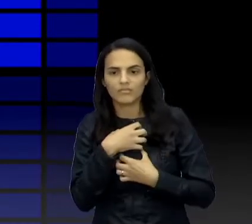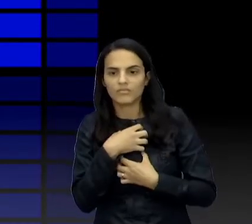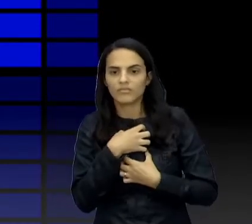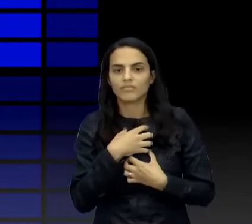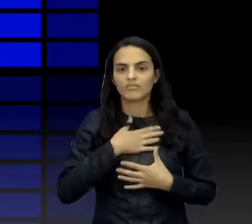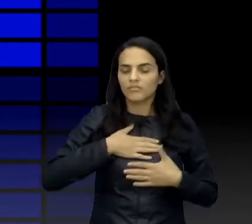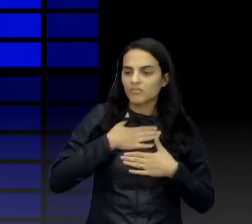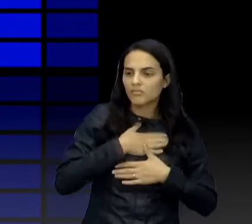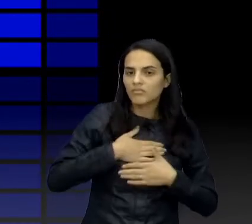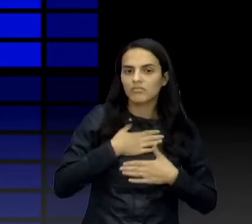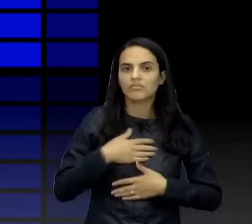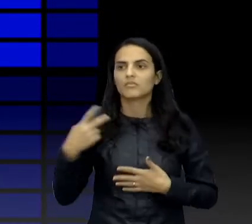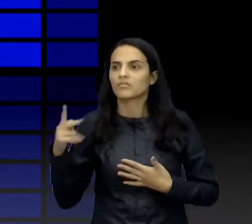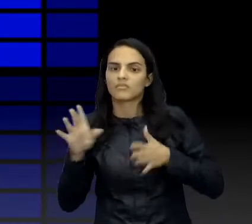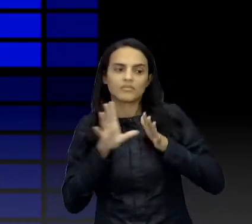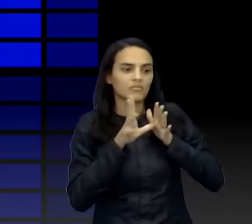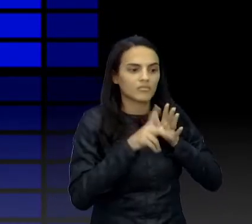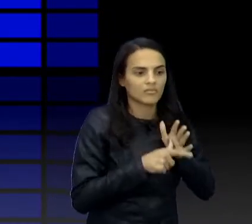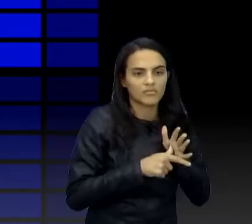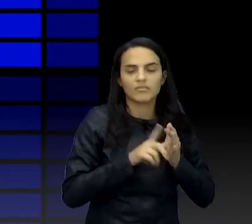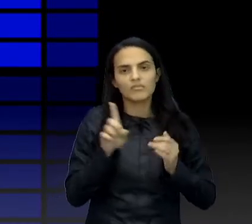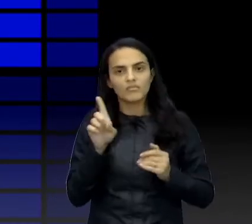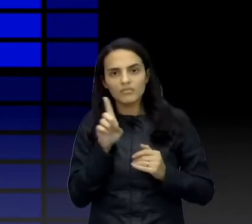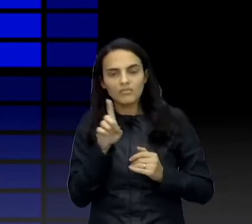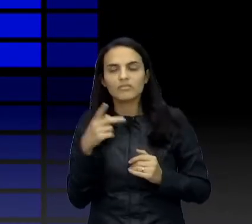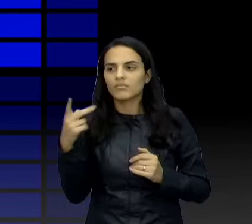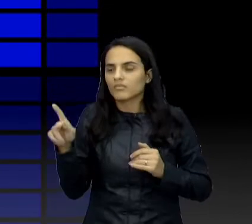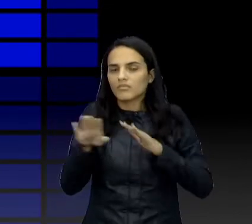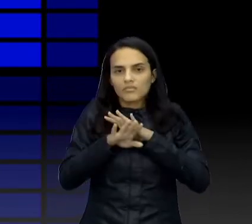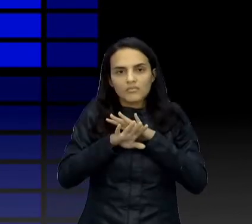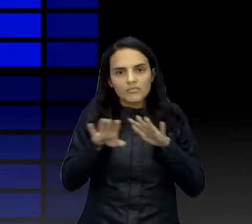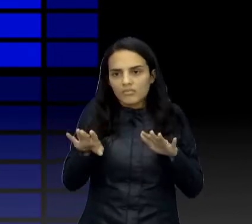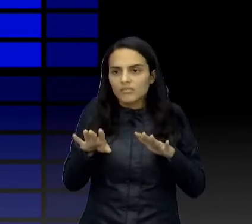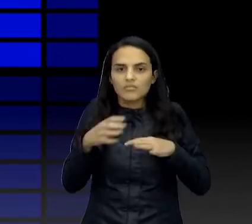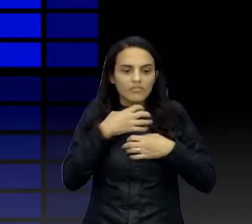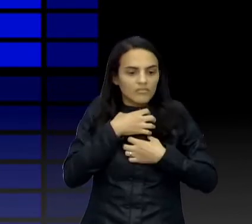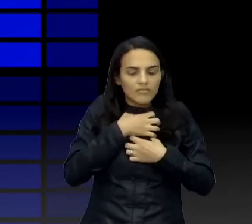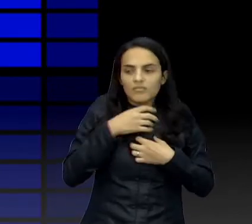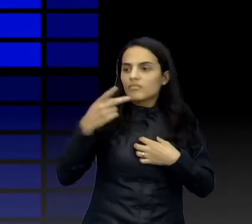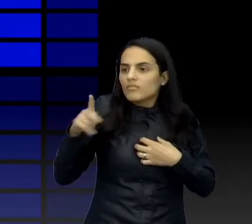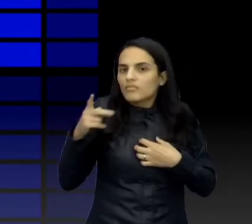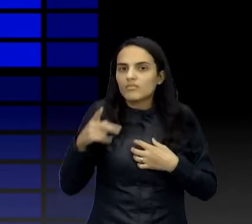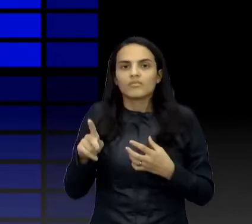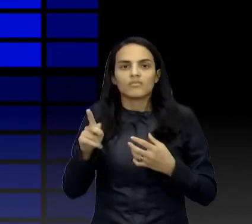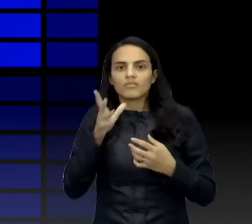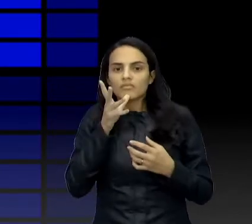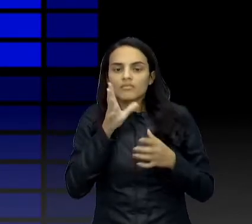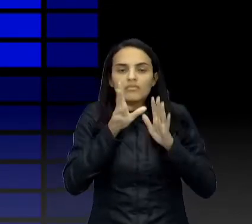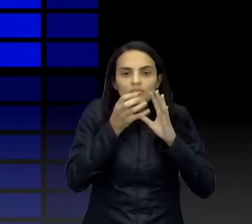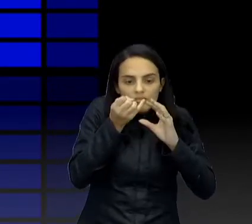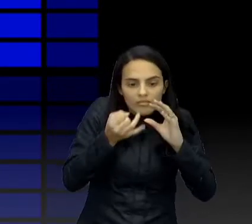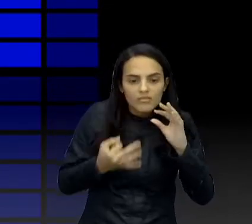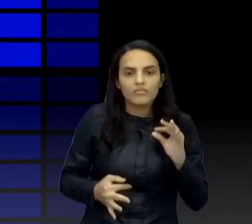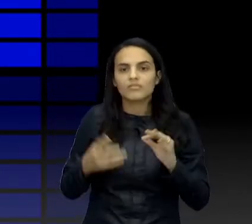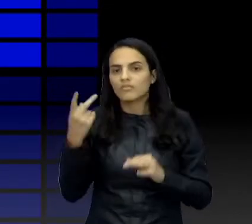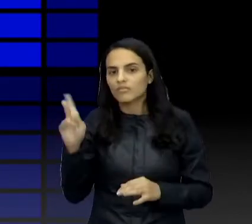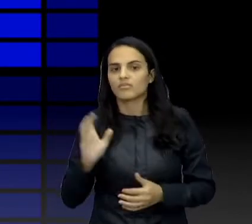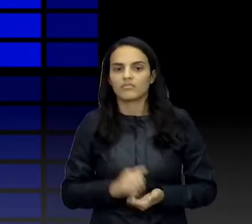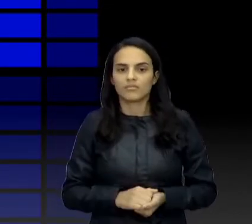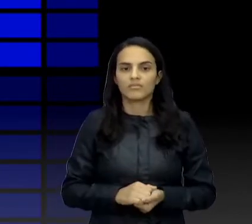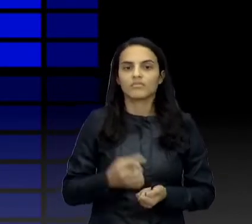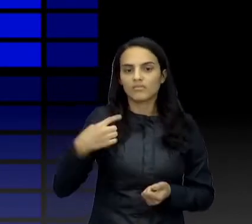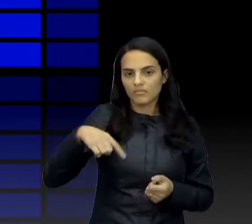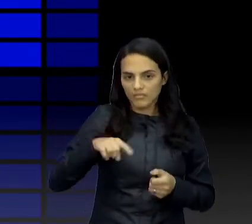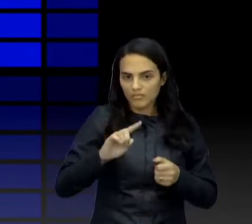seus gostos pessoais, subjetivos, está inserido dentro de um grupo. Uhum. E aí cabe a nós, formadores,